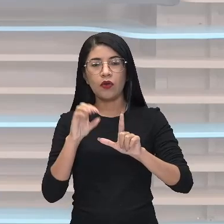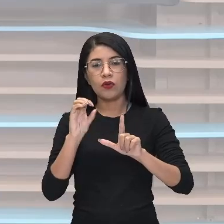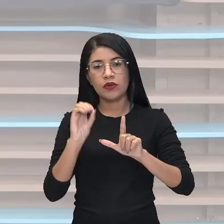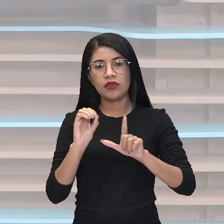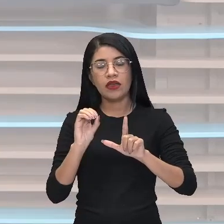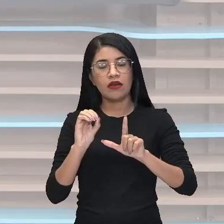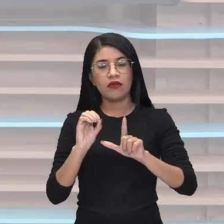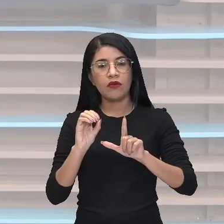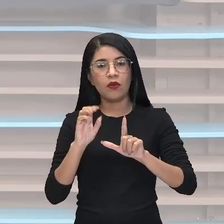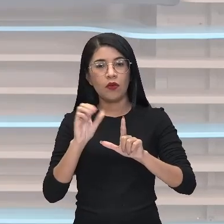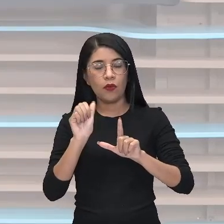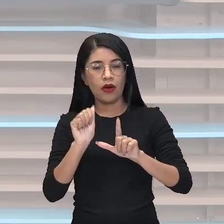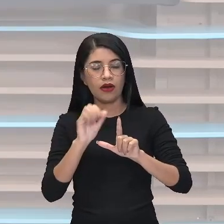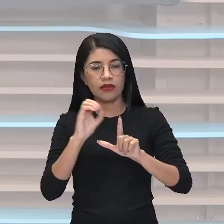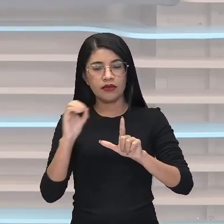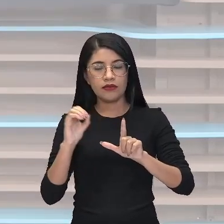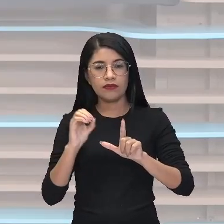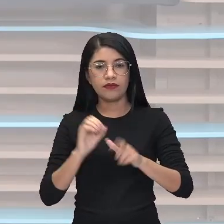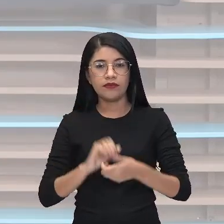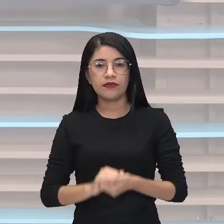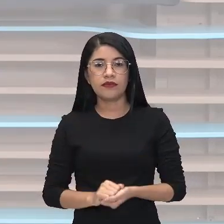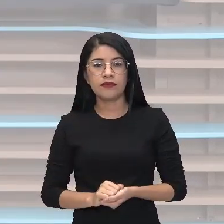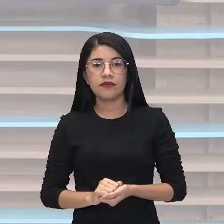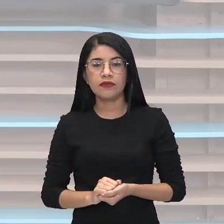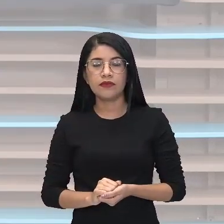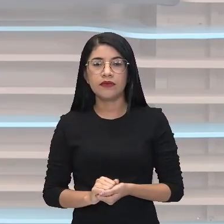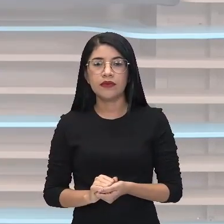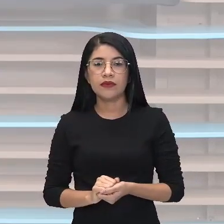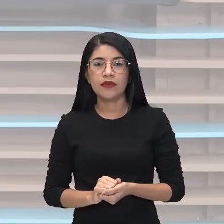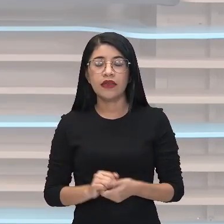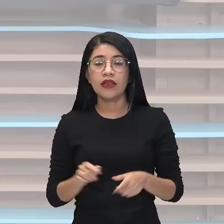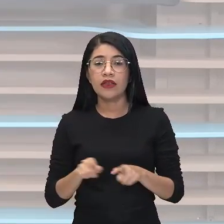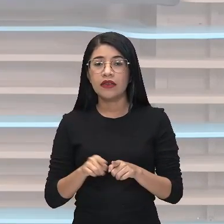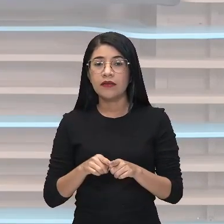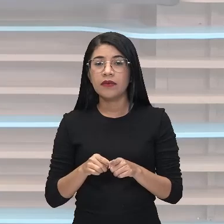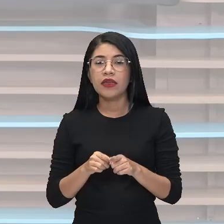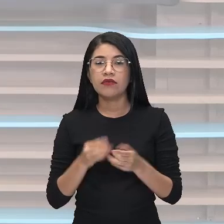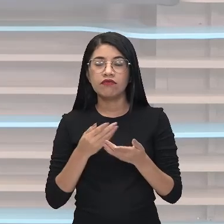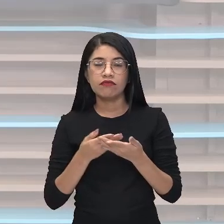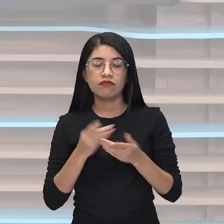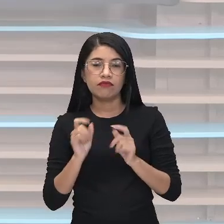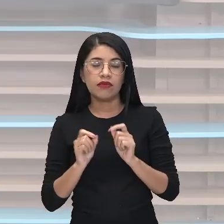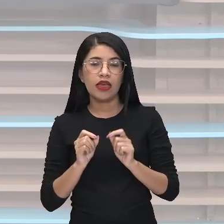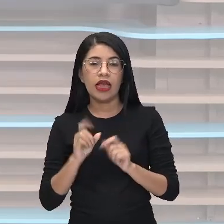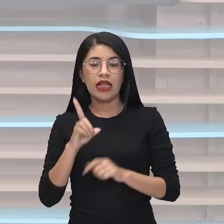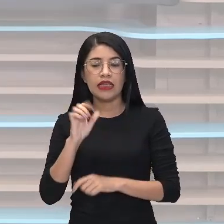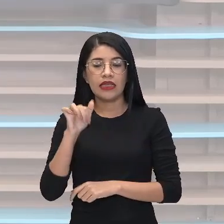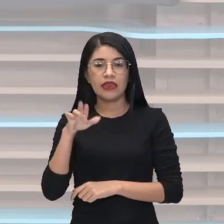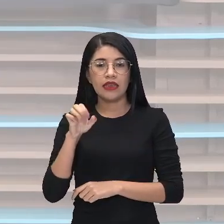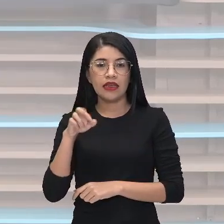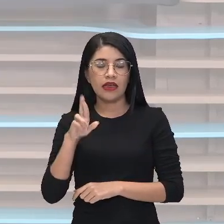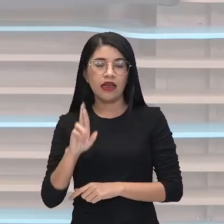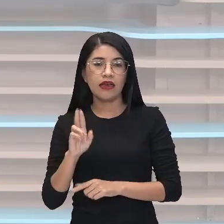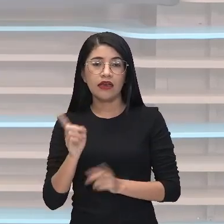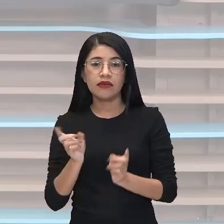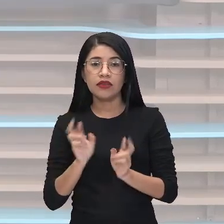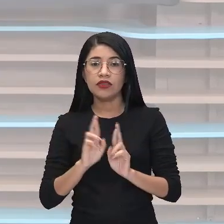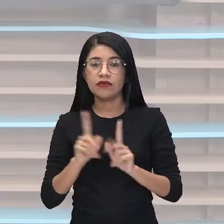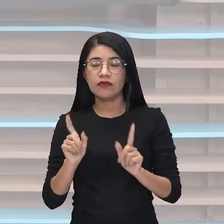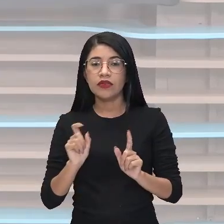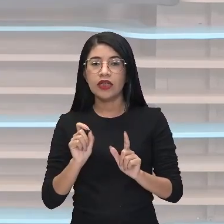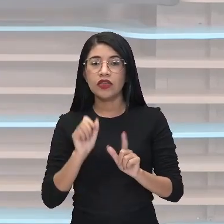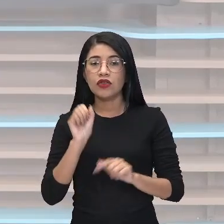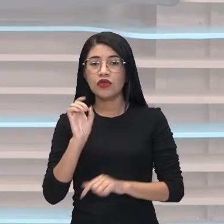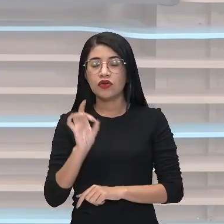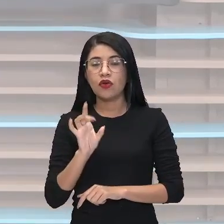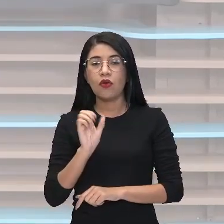só vai existir o B. Então, ela vai ser sempre constante. Aí, você viu também a função linear, né? Que é o contrário, quando a gente só tem o